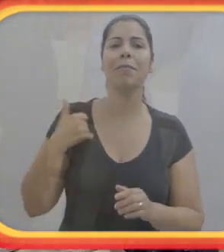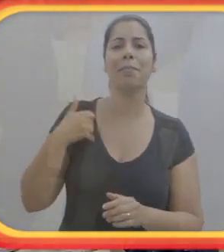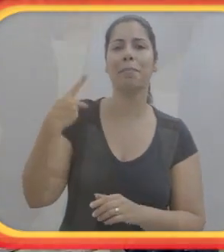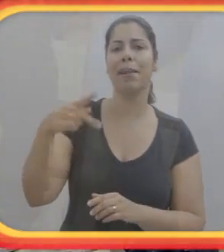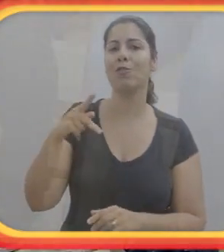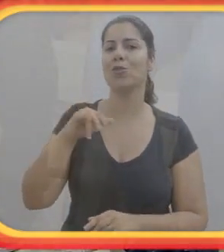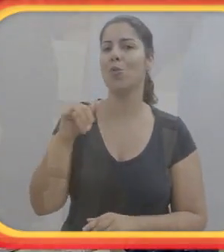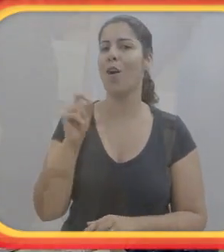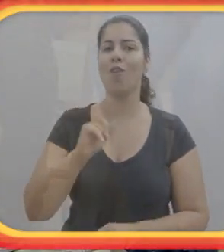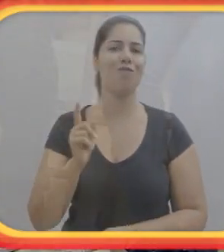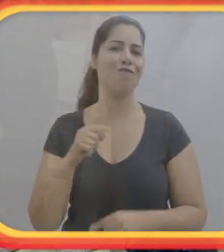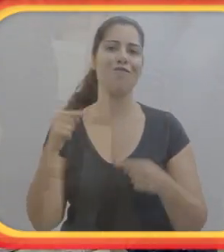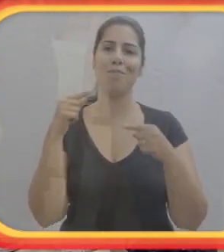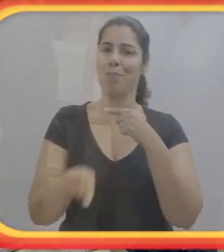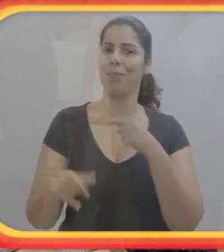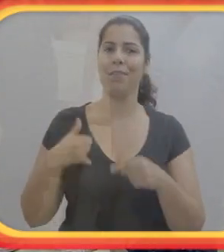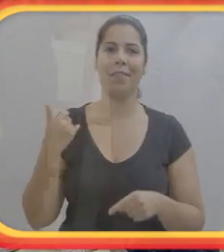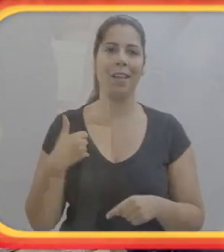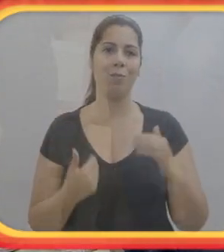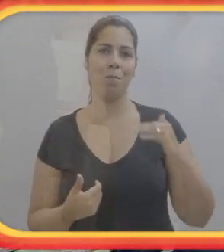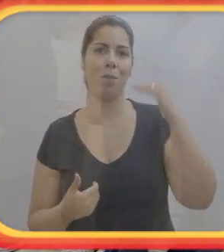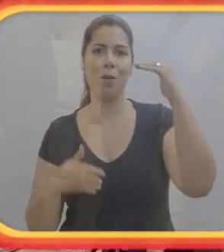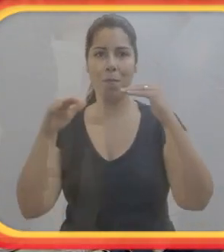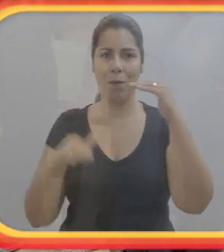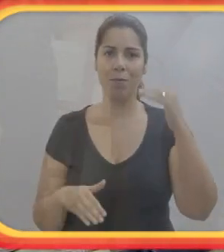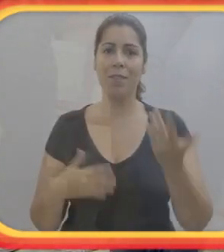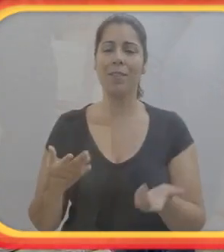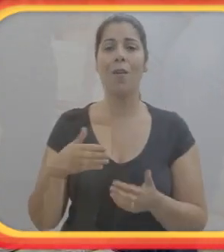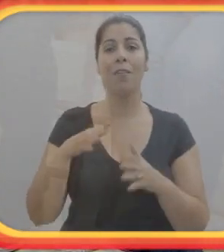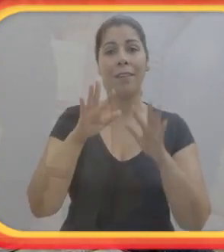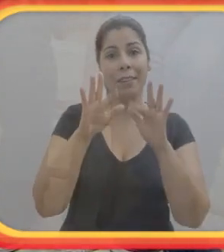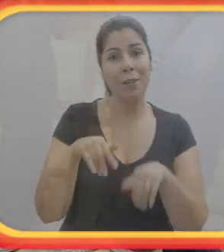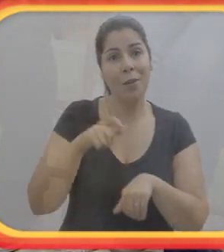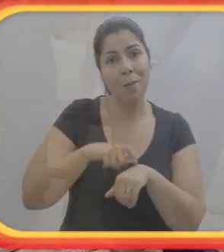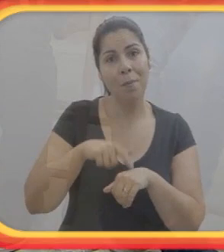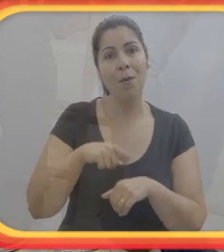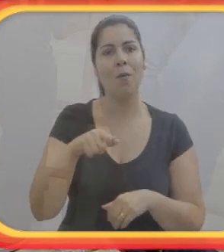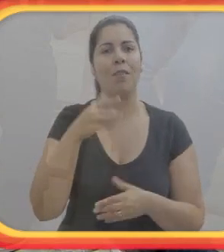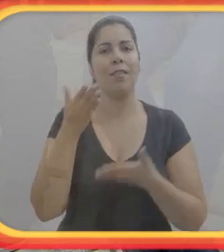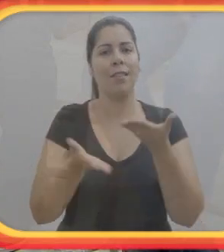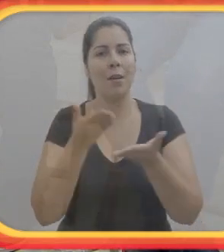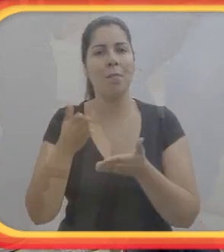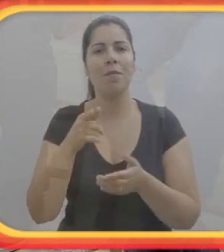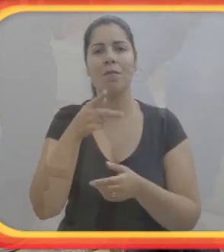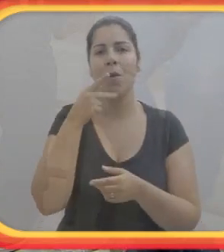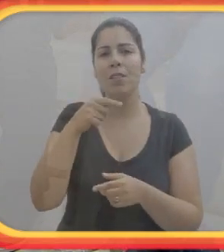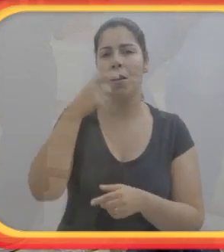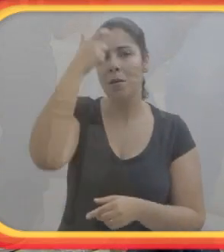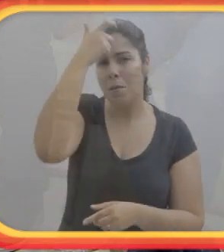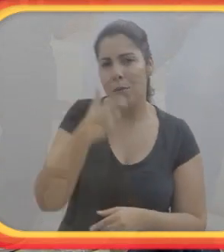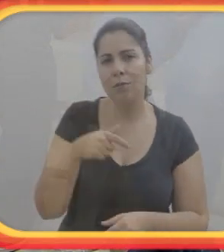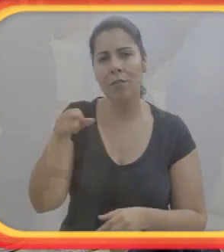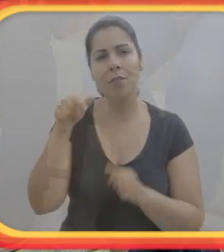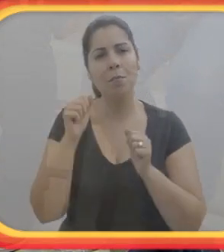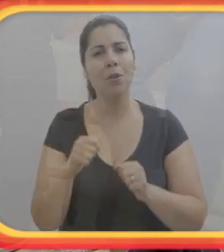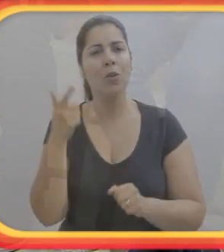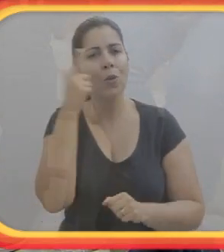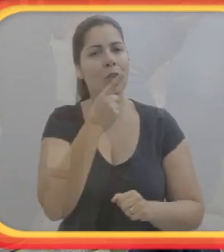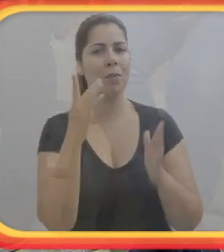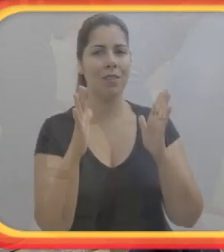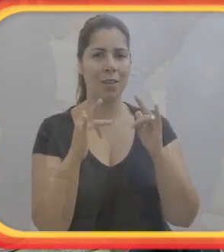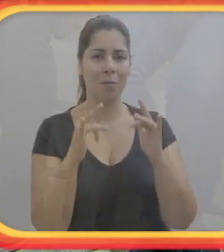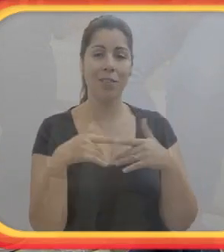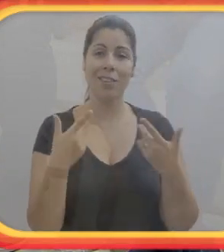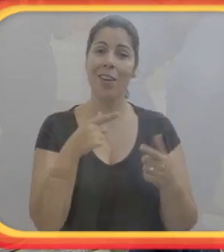interessante. Só que a gente fez algumas edições, tem várias partes que ainda não são apropriadas para a idade do João,